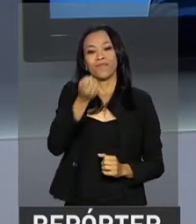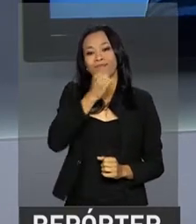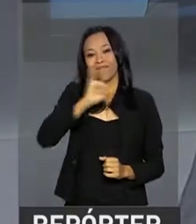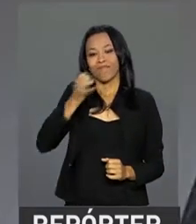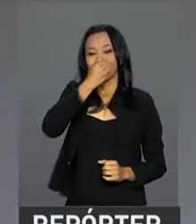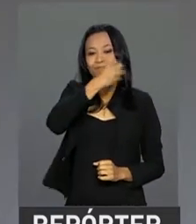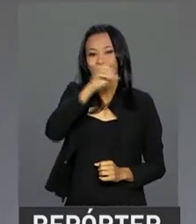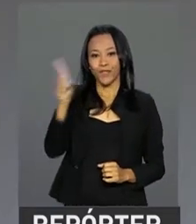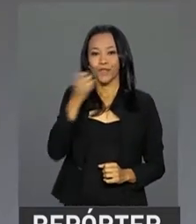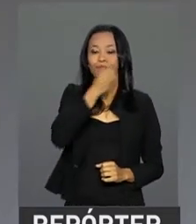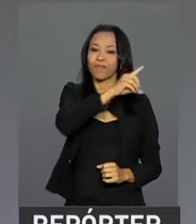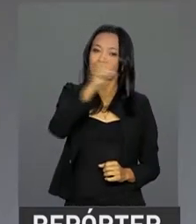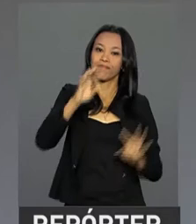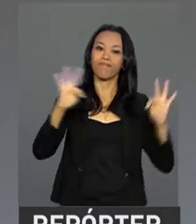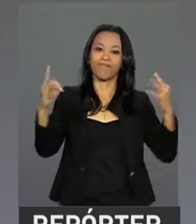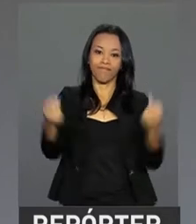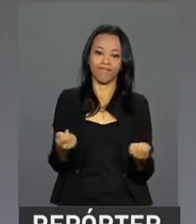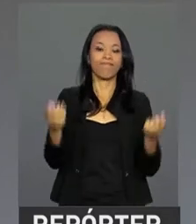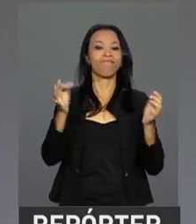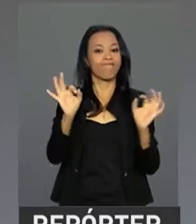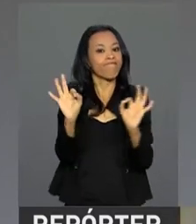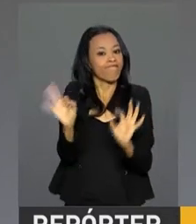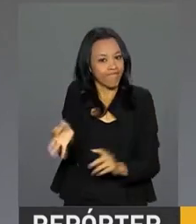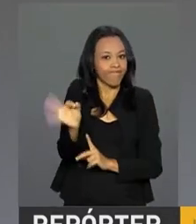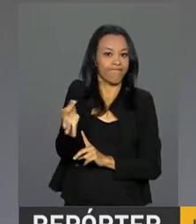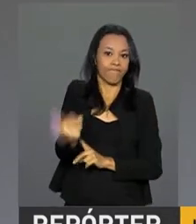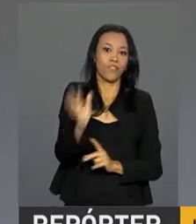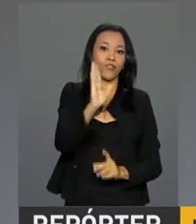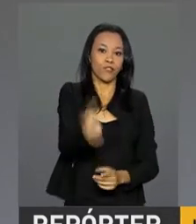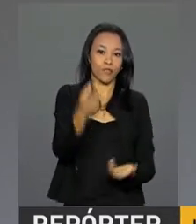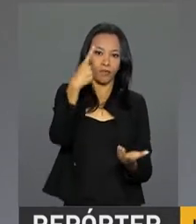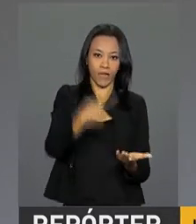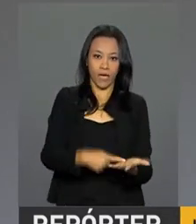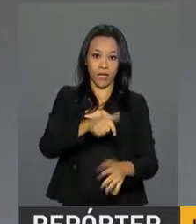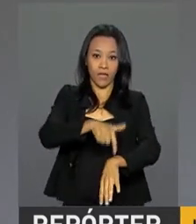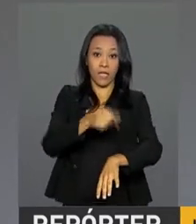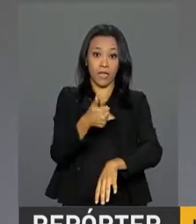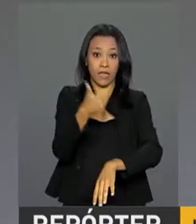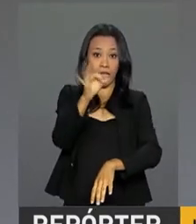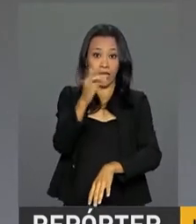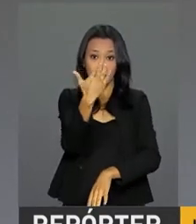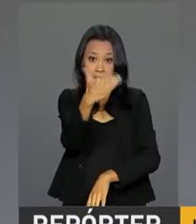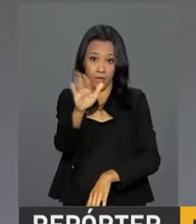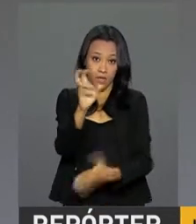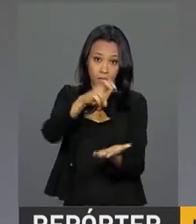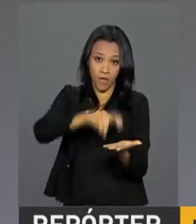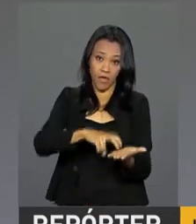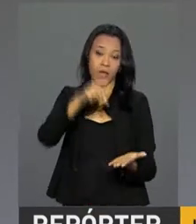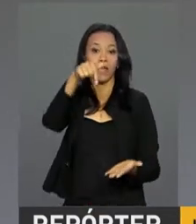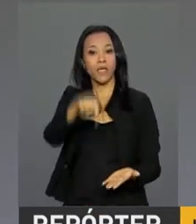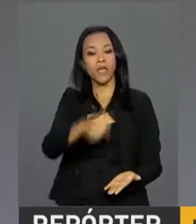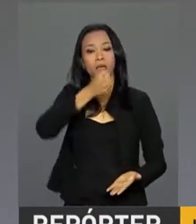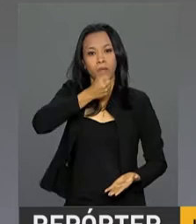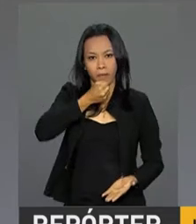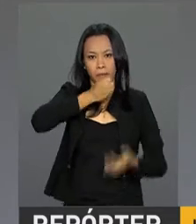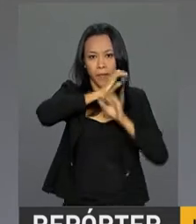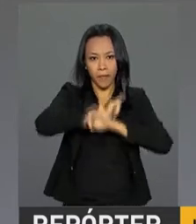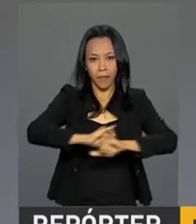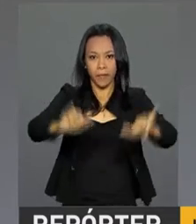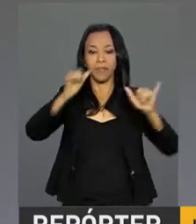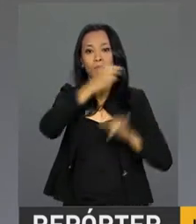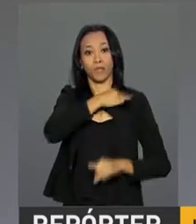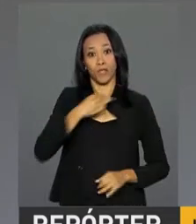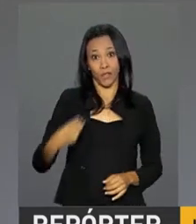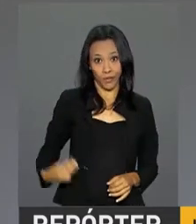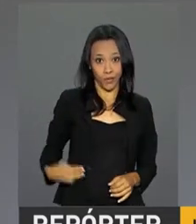pra você bom dia a todos é isso tá marcado agora para amanhã às dez e meia da manhã em entrevista à imprensa do ministro da fazenda e henrique